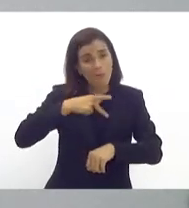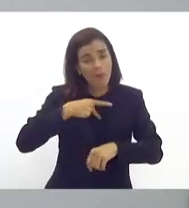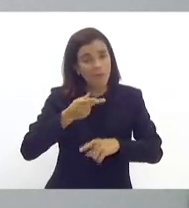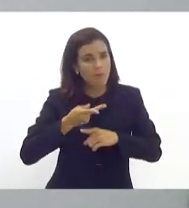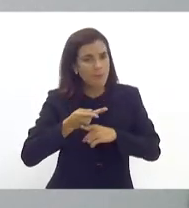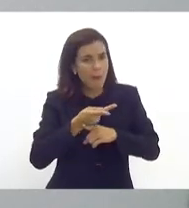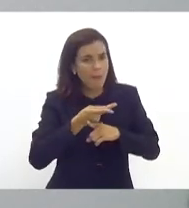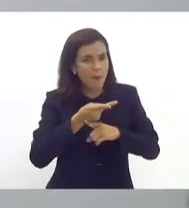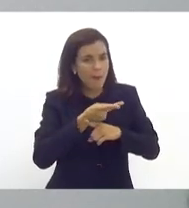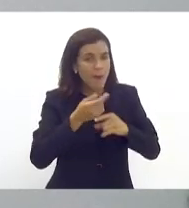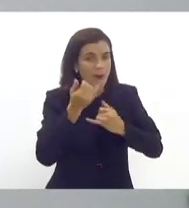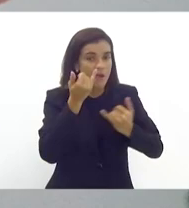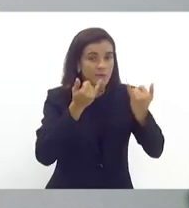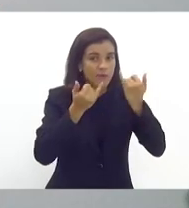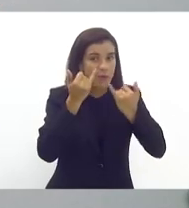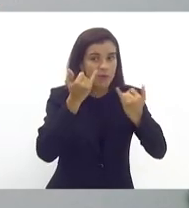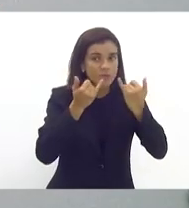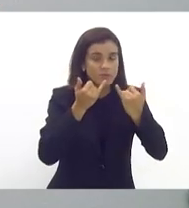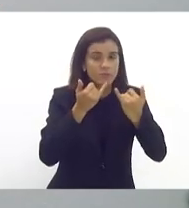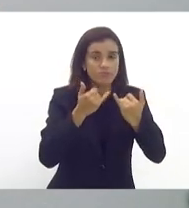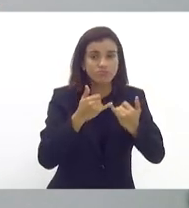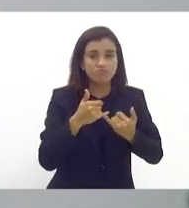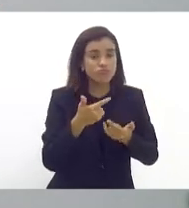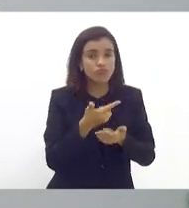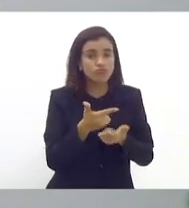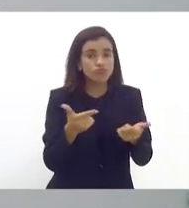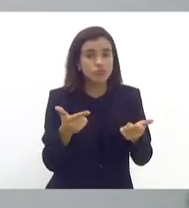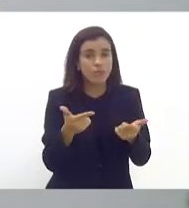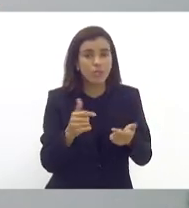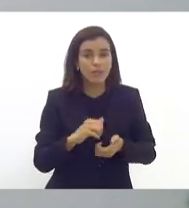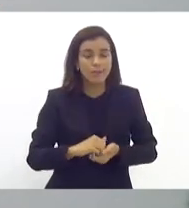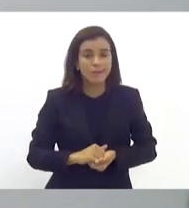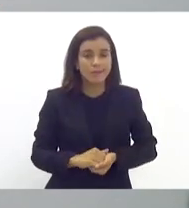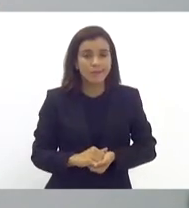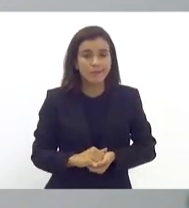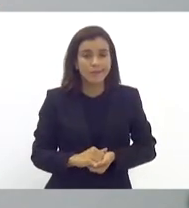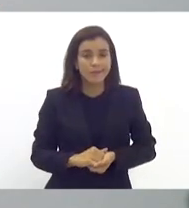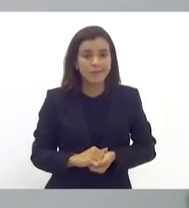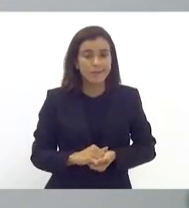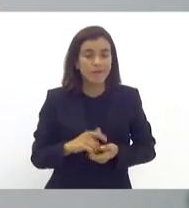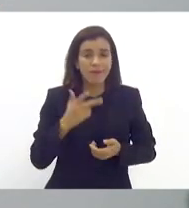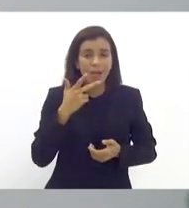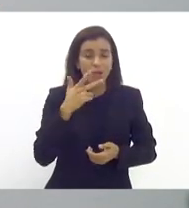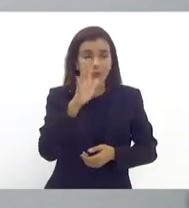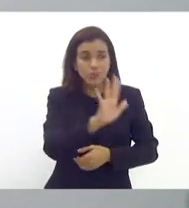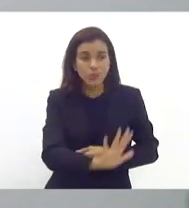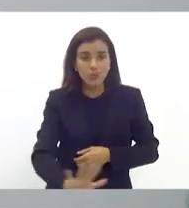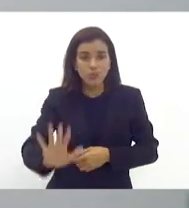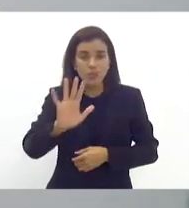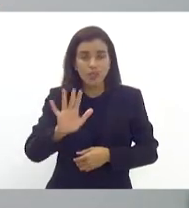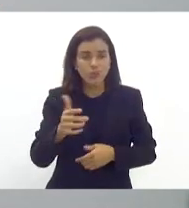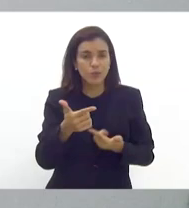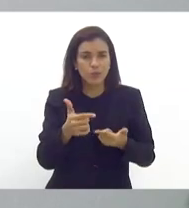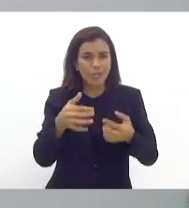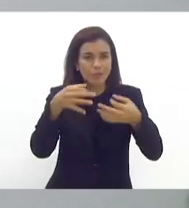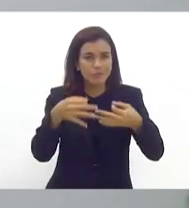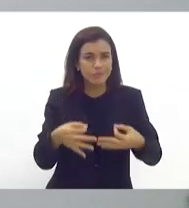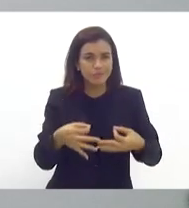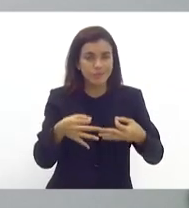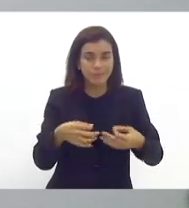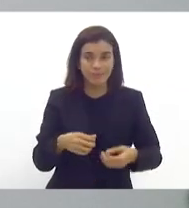informações nós não temos isso senhora deputada assim globalmente fala não temos isso